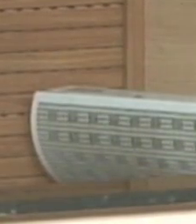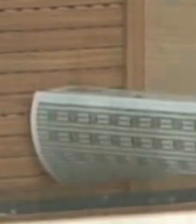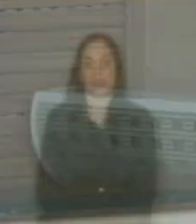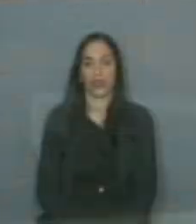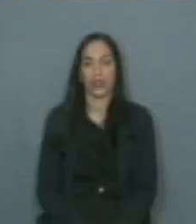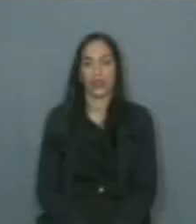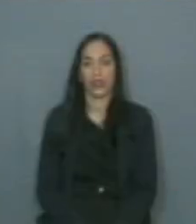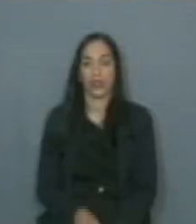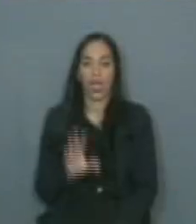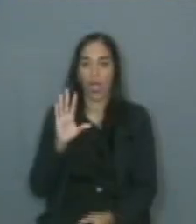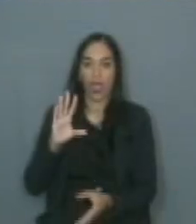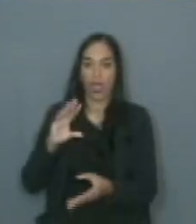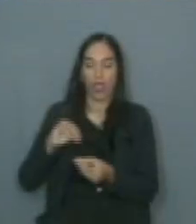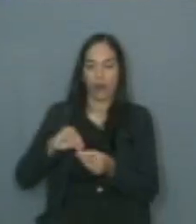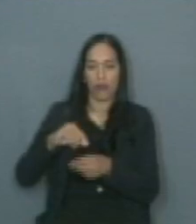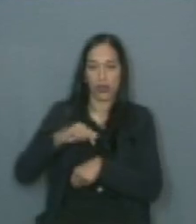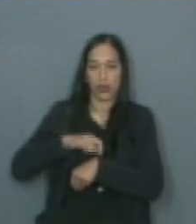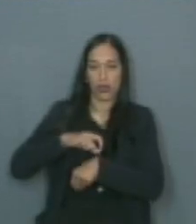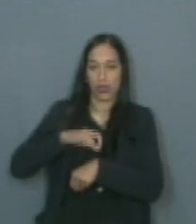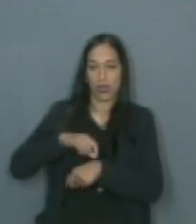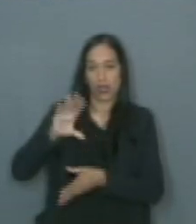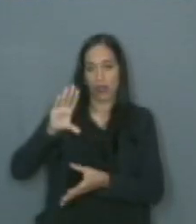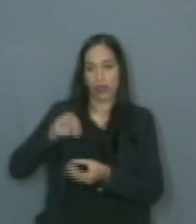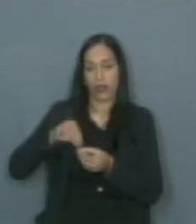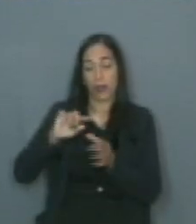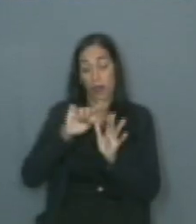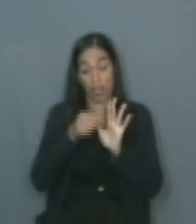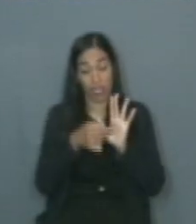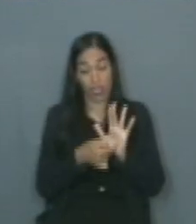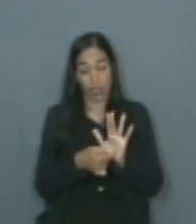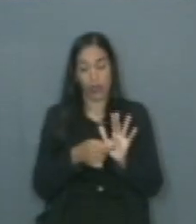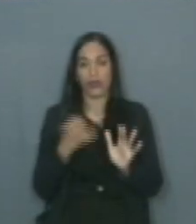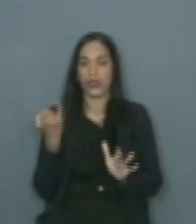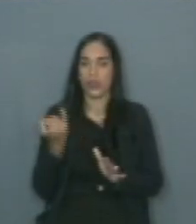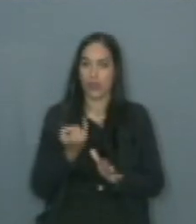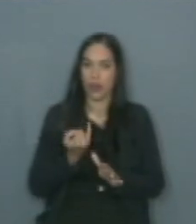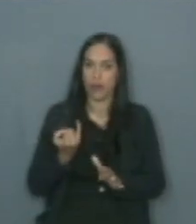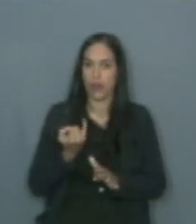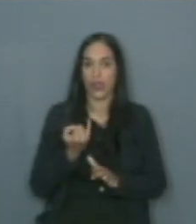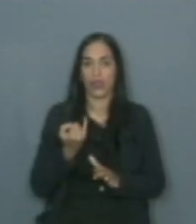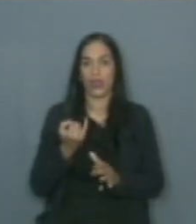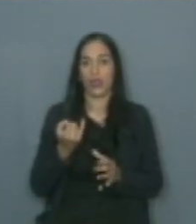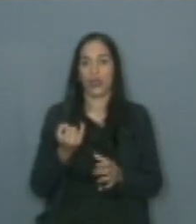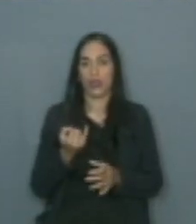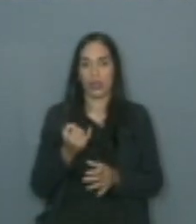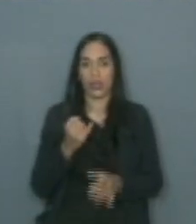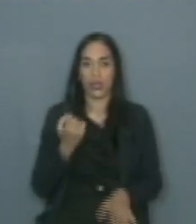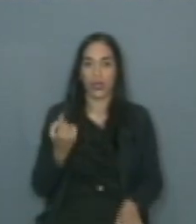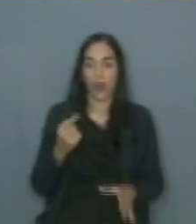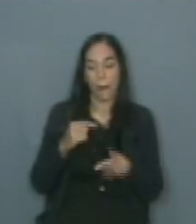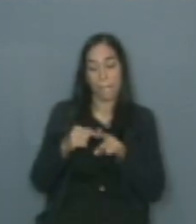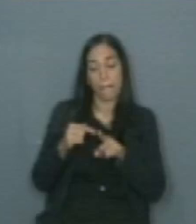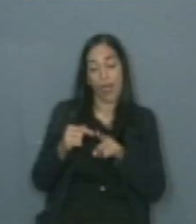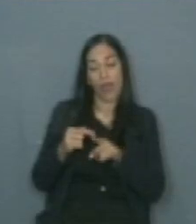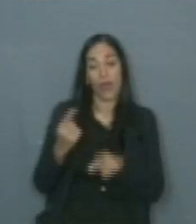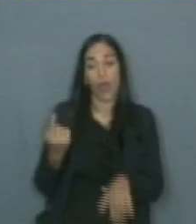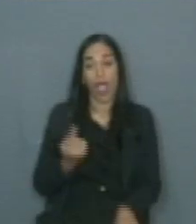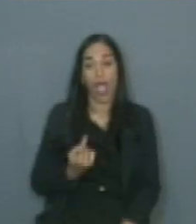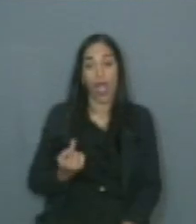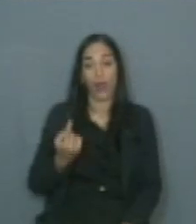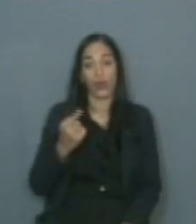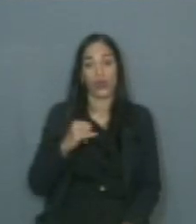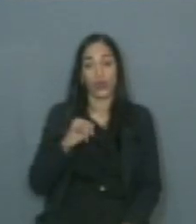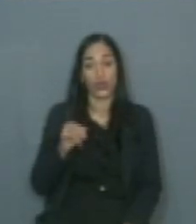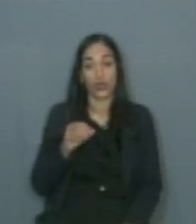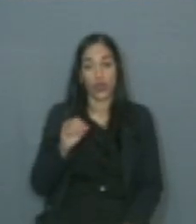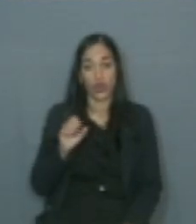Nesse eu prometo não usar o tempo todo, mas é uma denúncia muito séria que eu recebi no Alto José do Pinho.